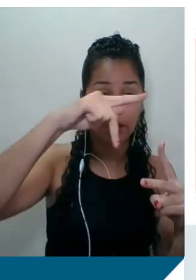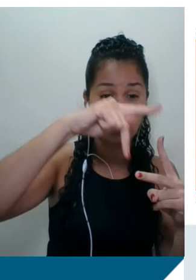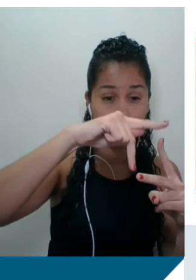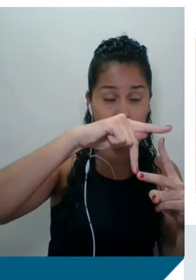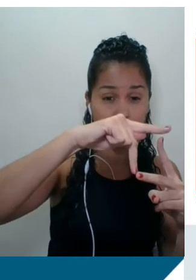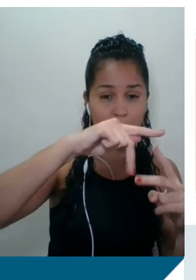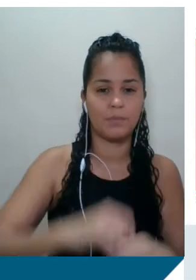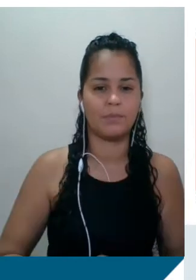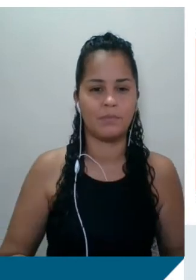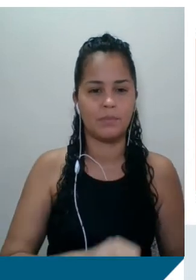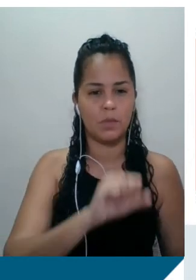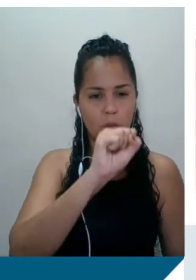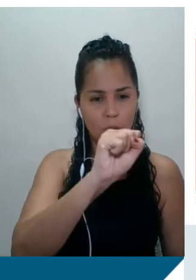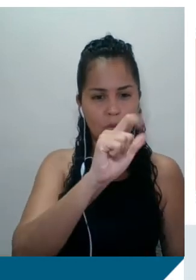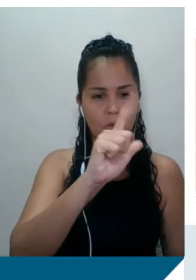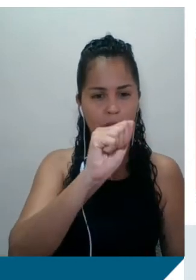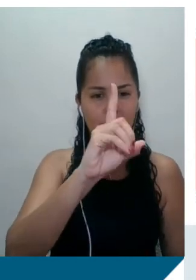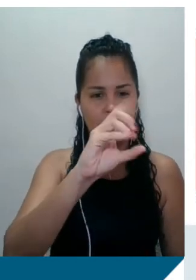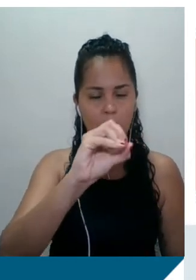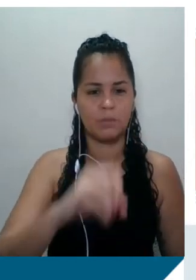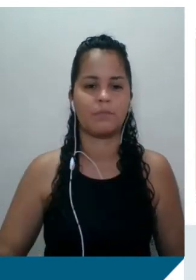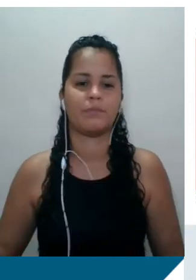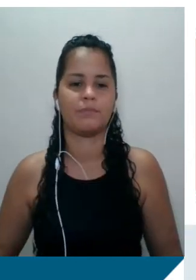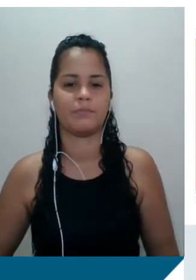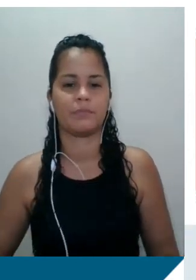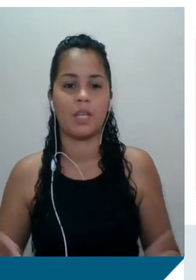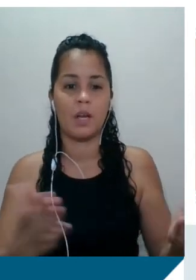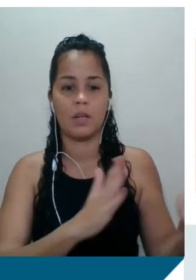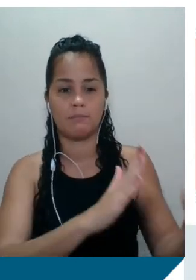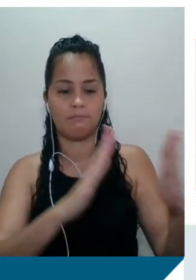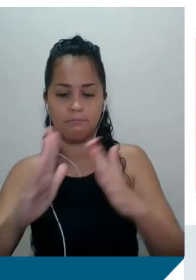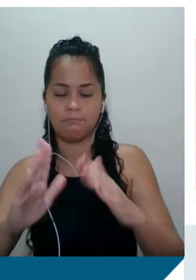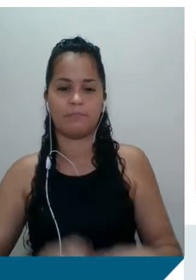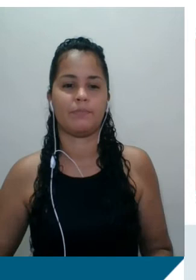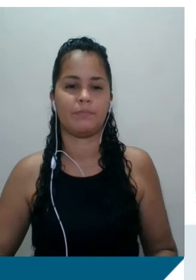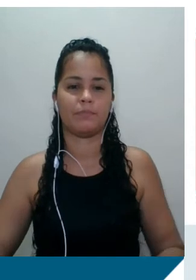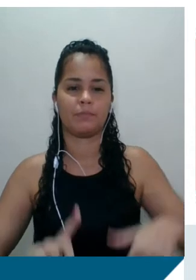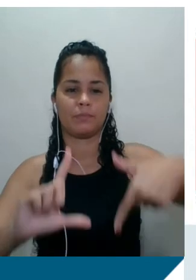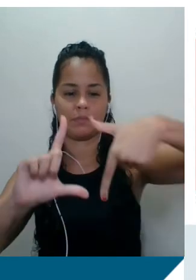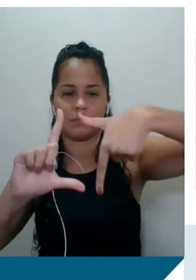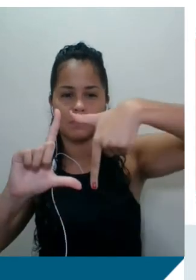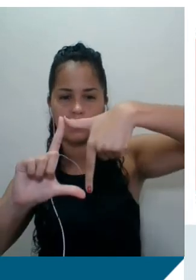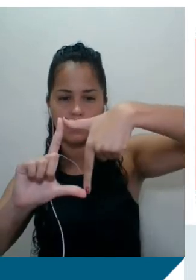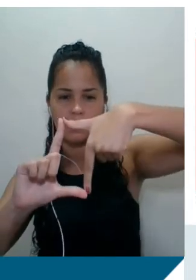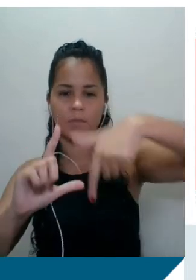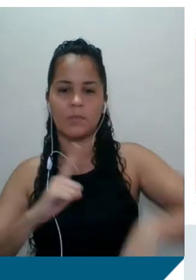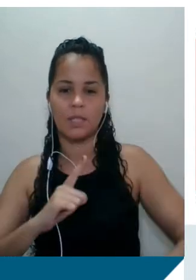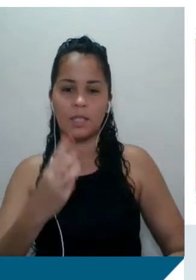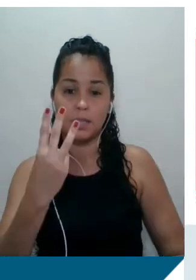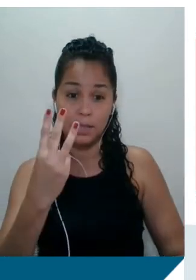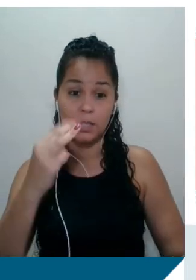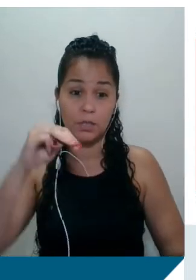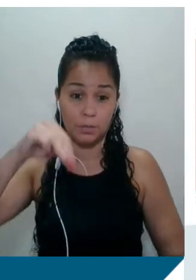verdade, é um quadrado de lado 8, beleza? A segunda figura ali é um retângulo, ele tem 3 metros de